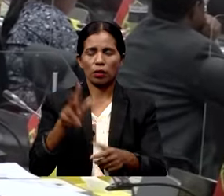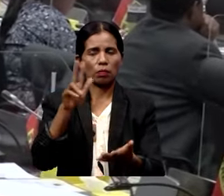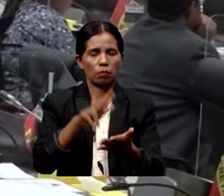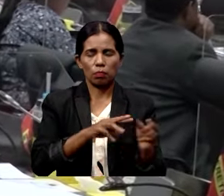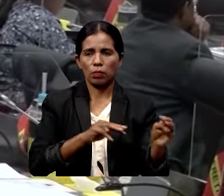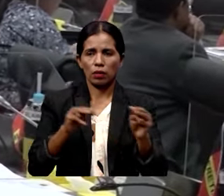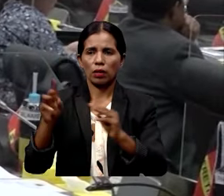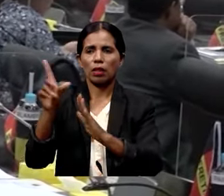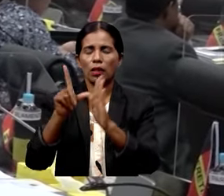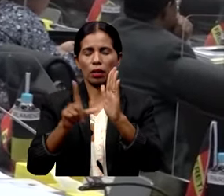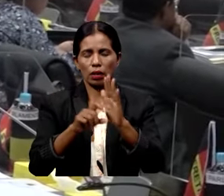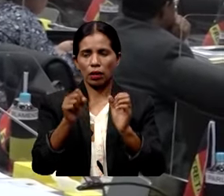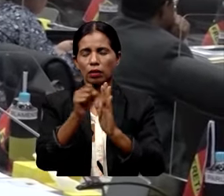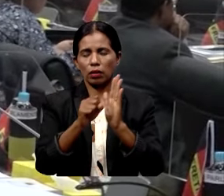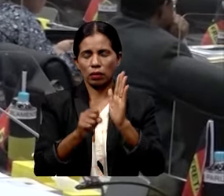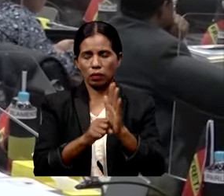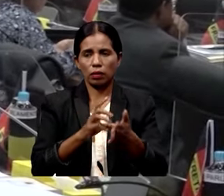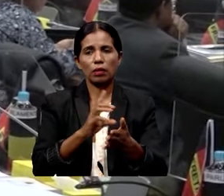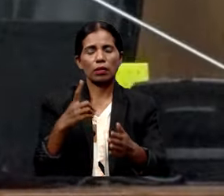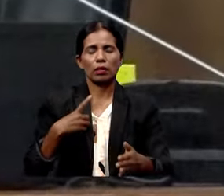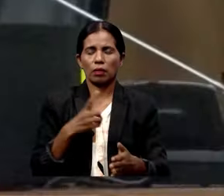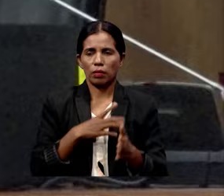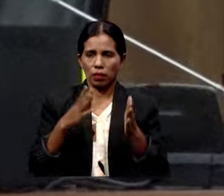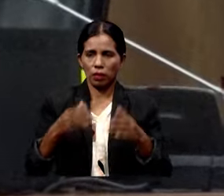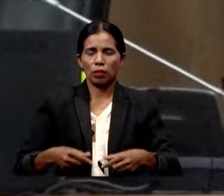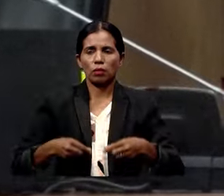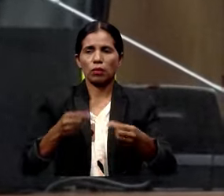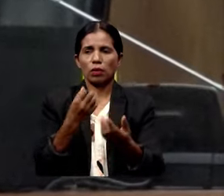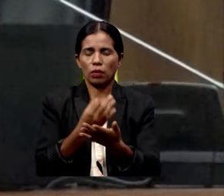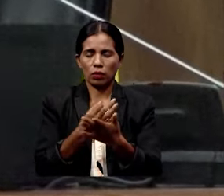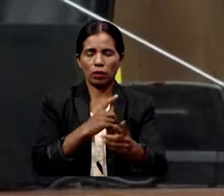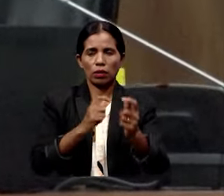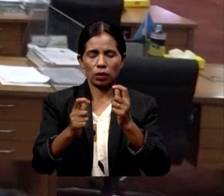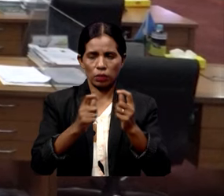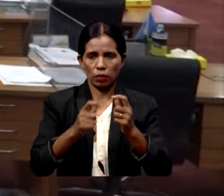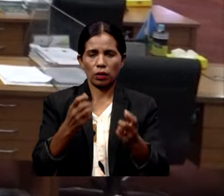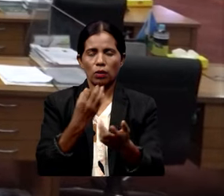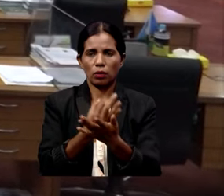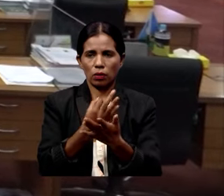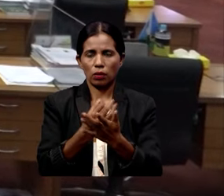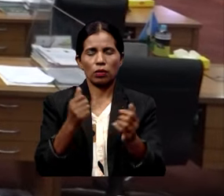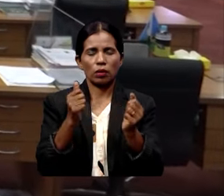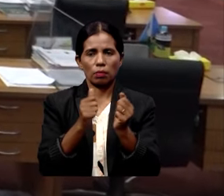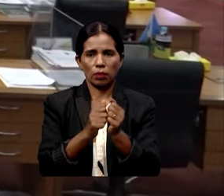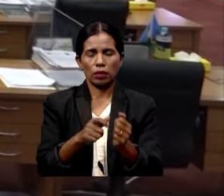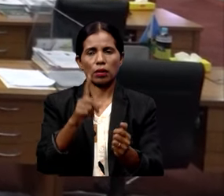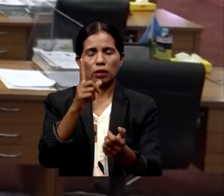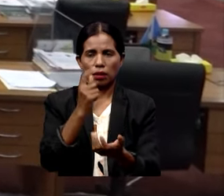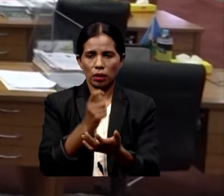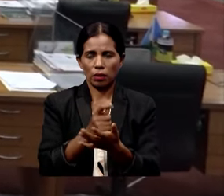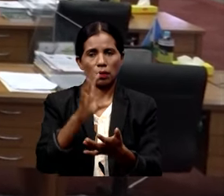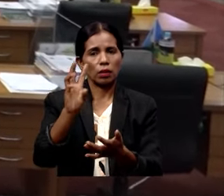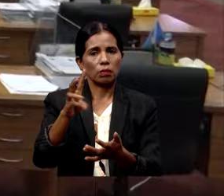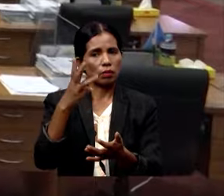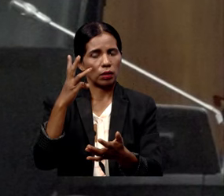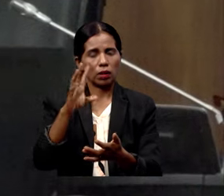lei Estatuto Deputado número hat baraneng hode atribui subsídio transporte ho montante dólar rihun da resin no subsídio